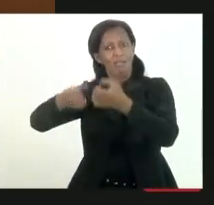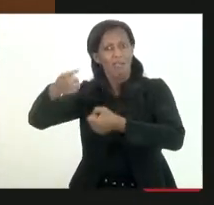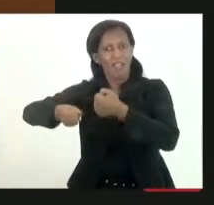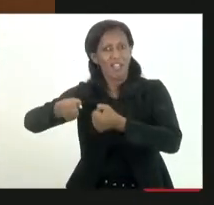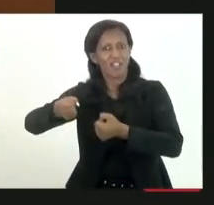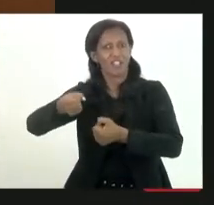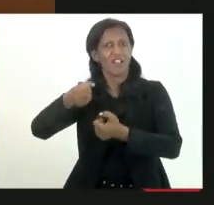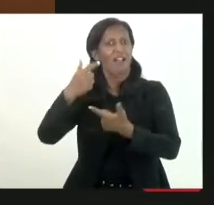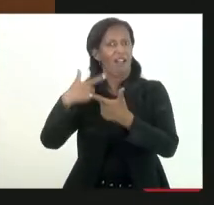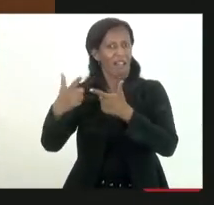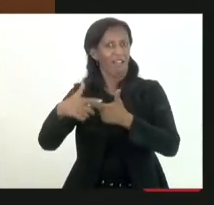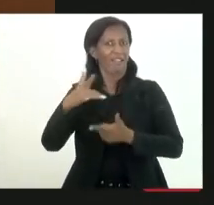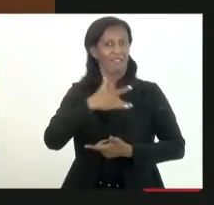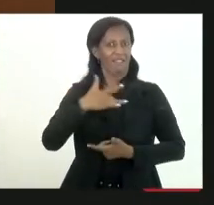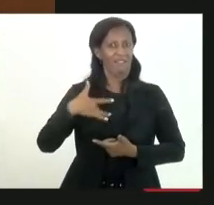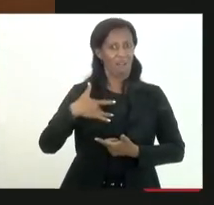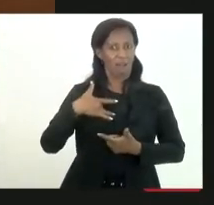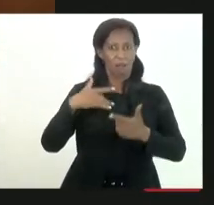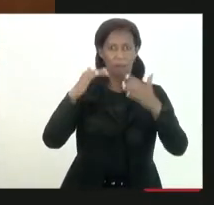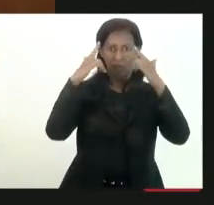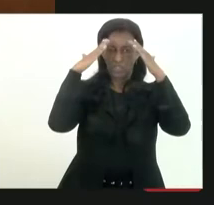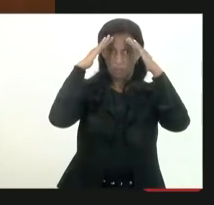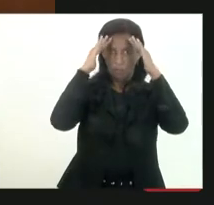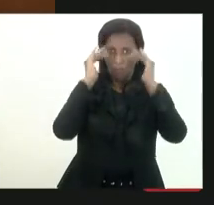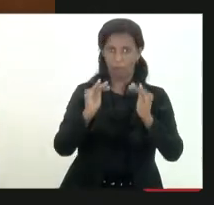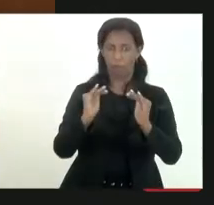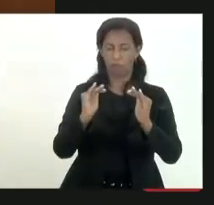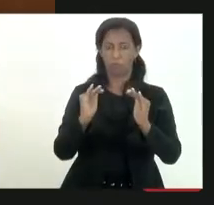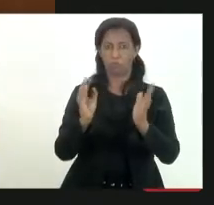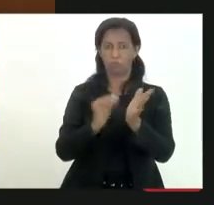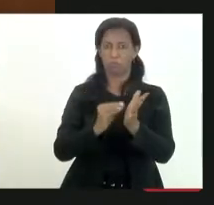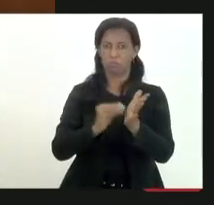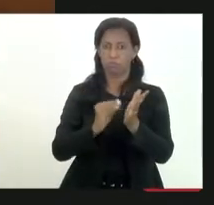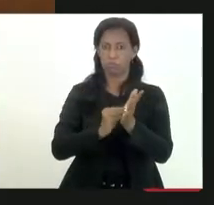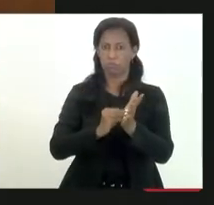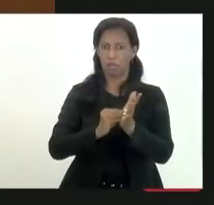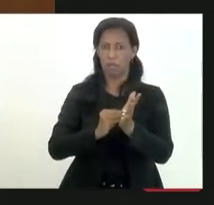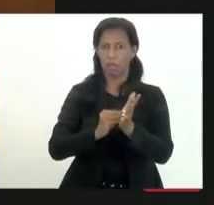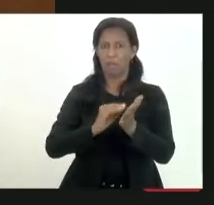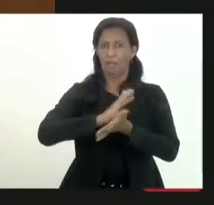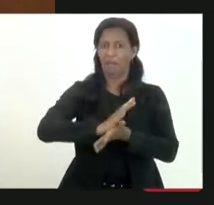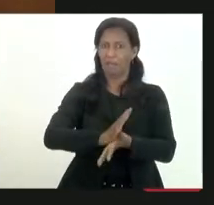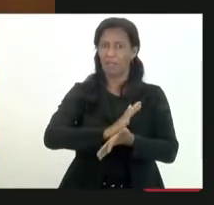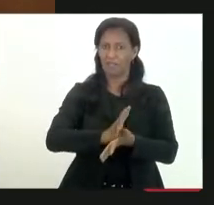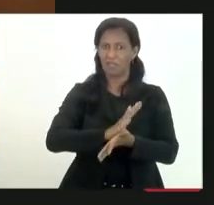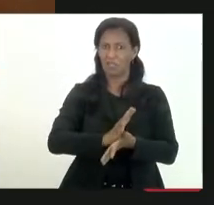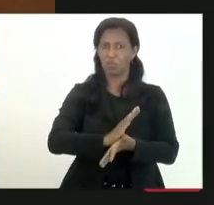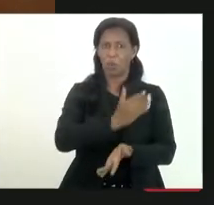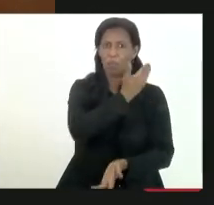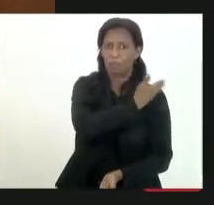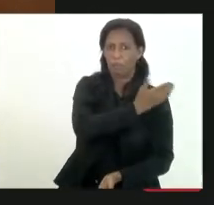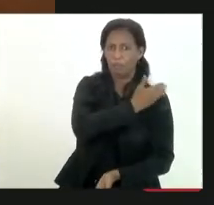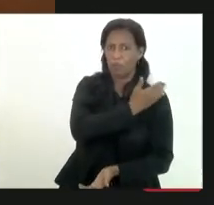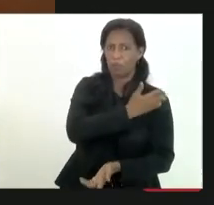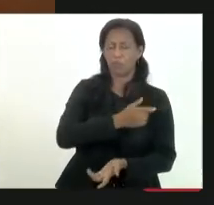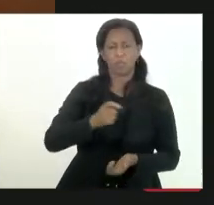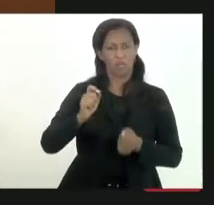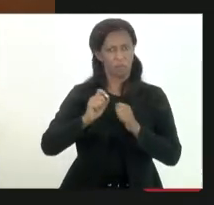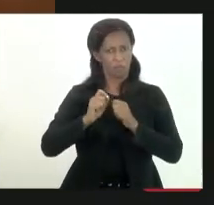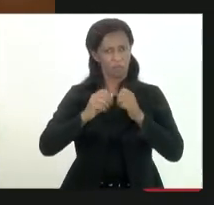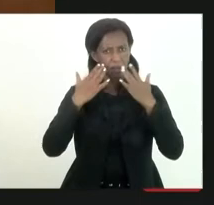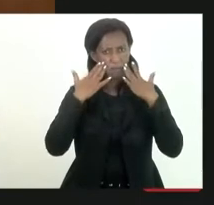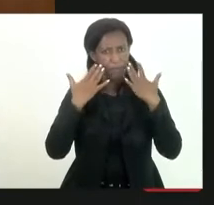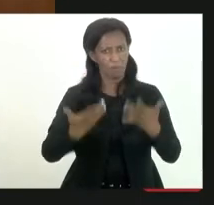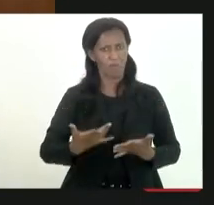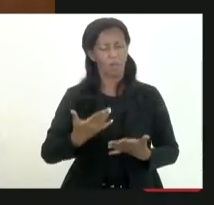intolerância. É desrespeito, é violência, é ódio, é racismo institucional, muitas vezes. Portanto, faço aqui essa manifestação e agradeço à deputada Marta